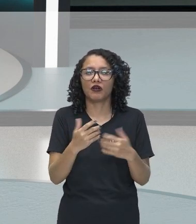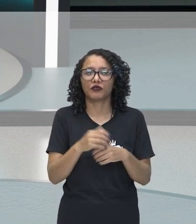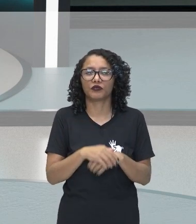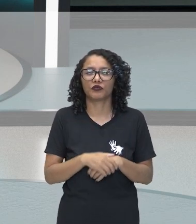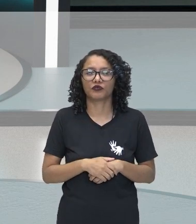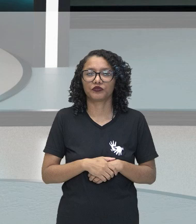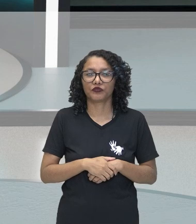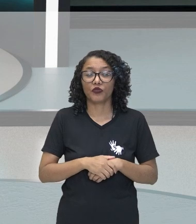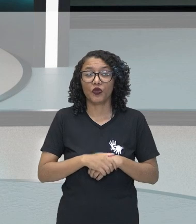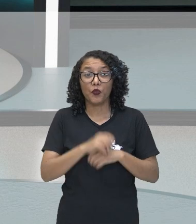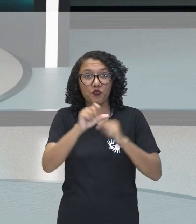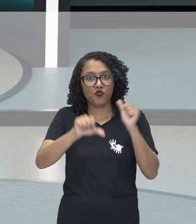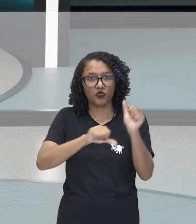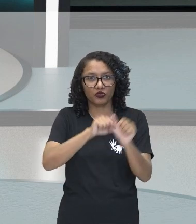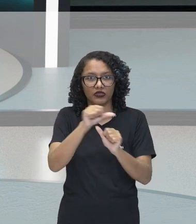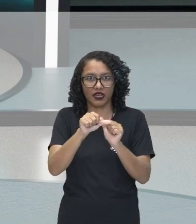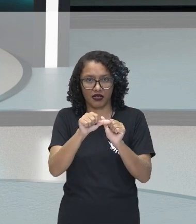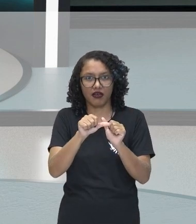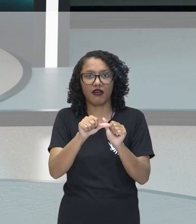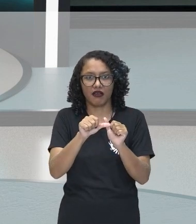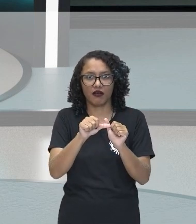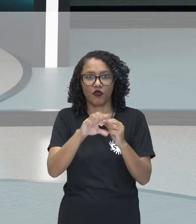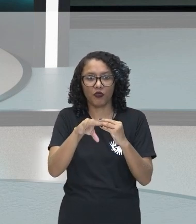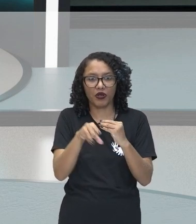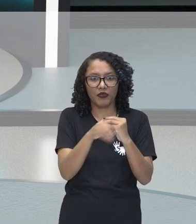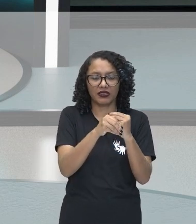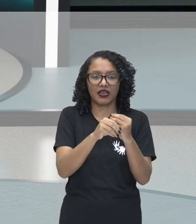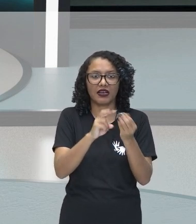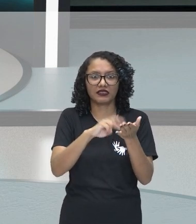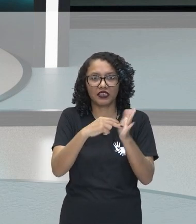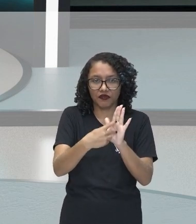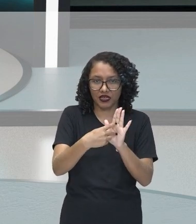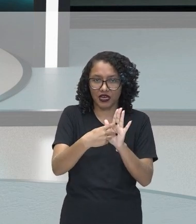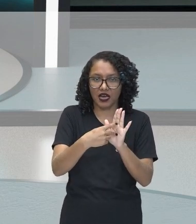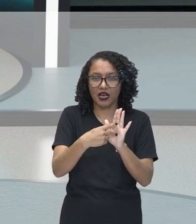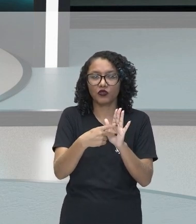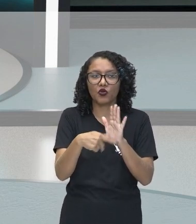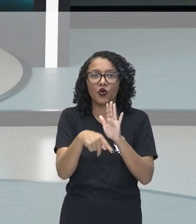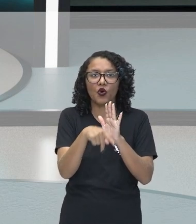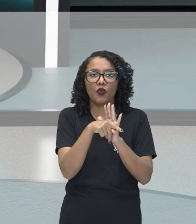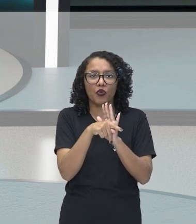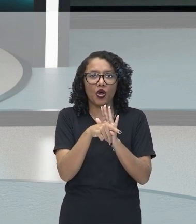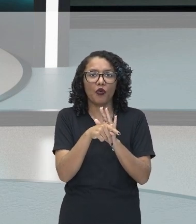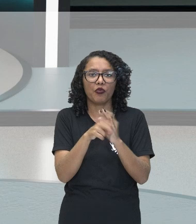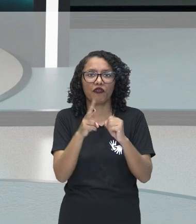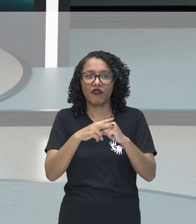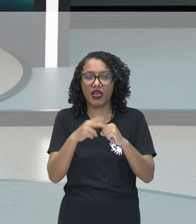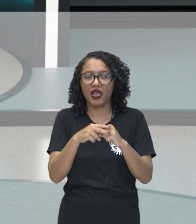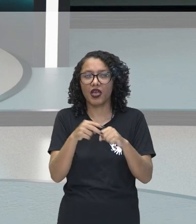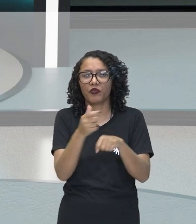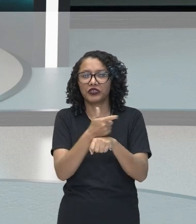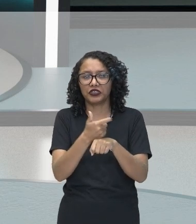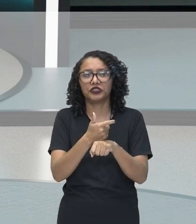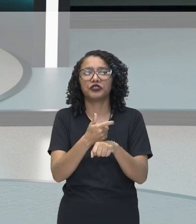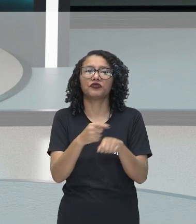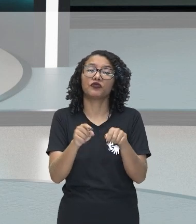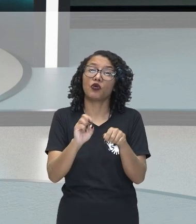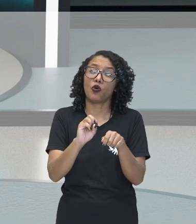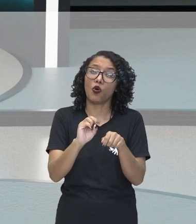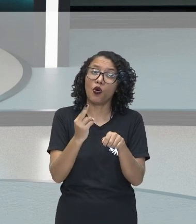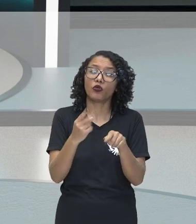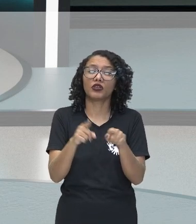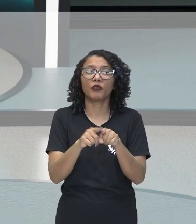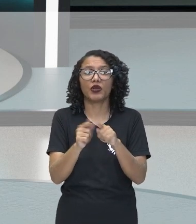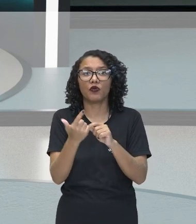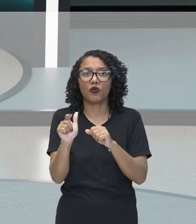seja, adicionar sentidos a verbos, adjetivos e a outros advérbios. Isso aqui é bastante interessante porque